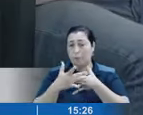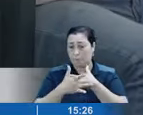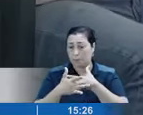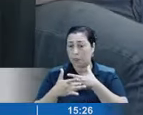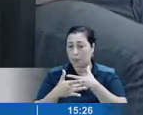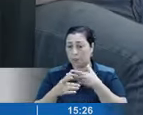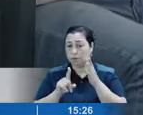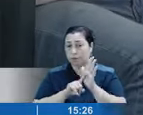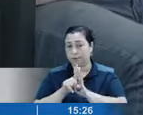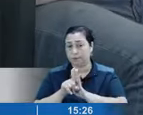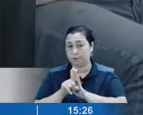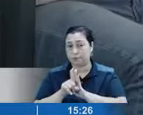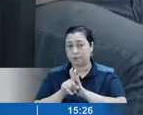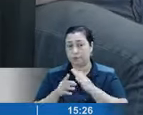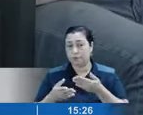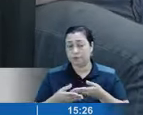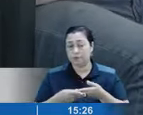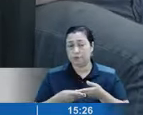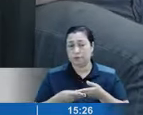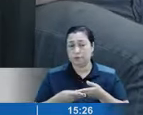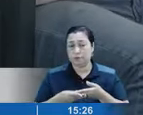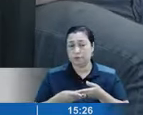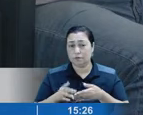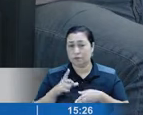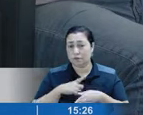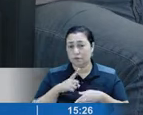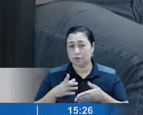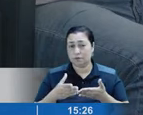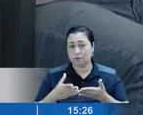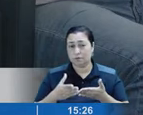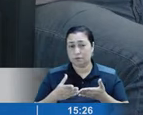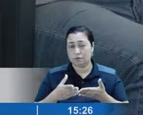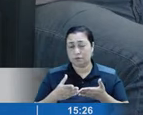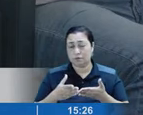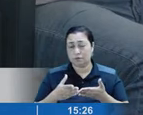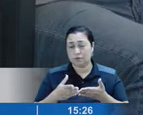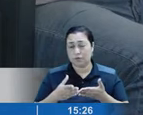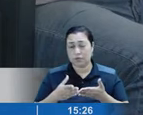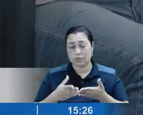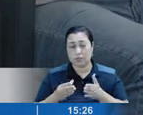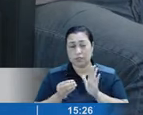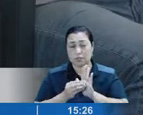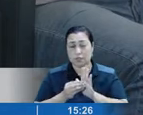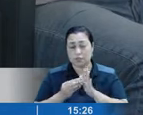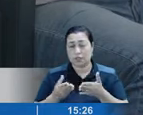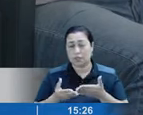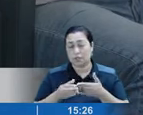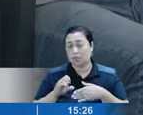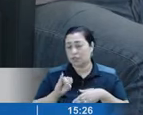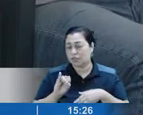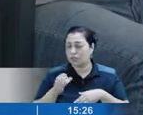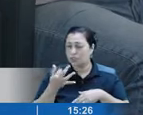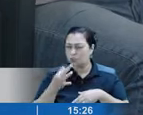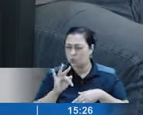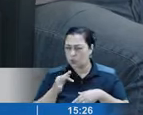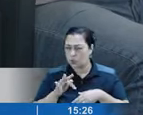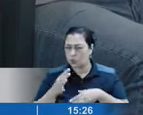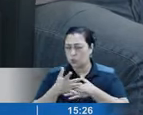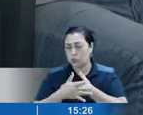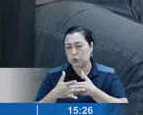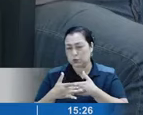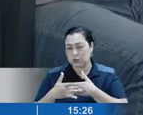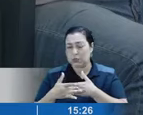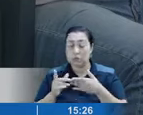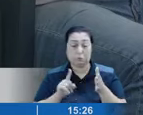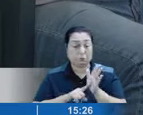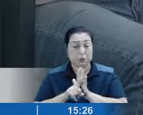eles têm alguma prévia de indicação? Eles são, tipo assim, dolorosos para o paciente? Ou eles são